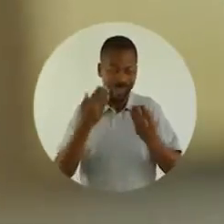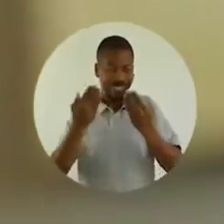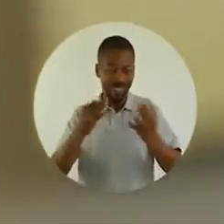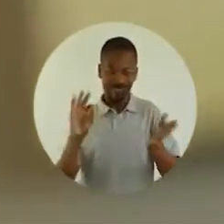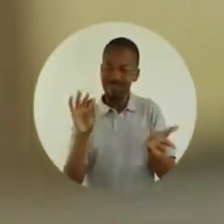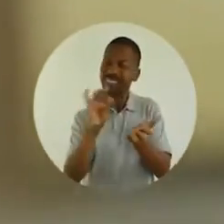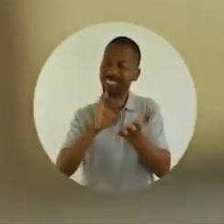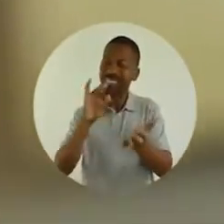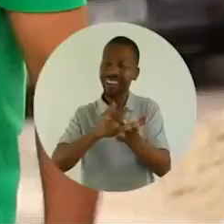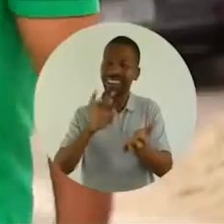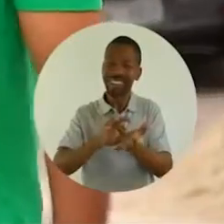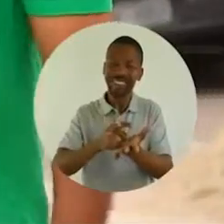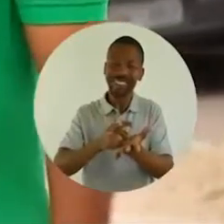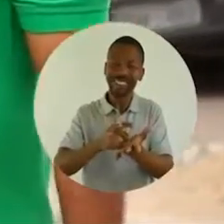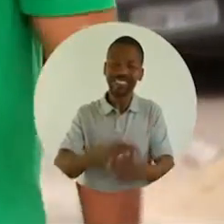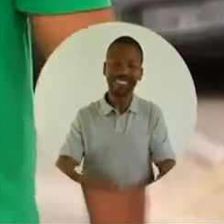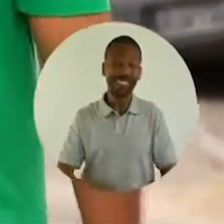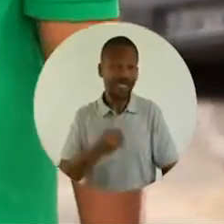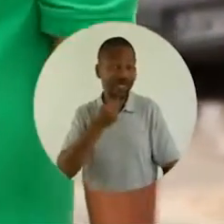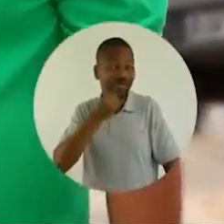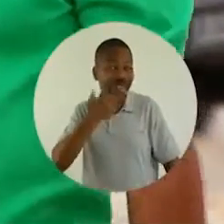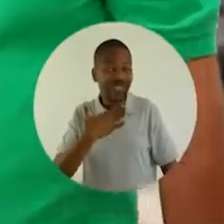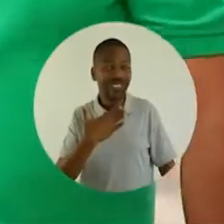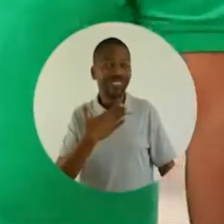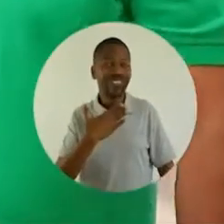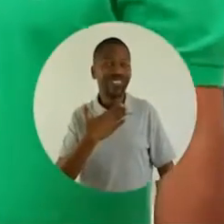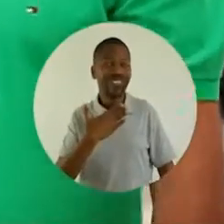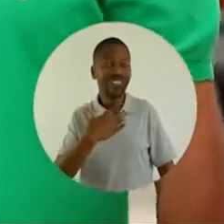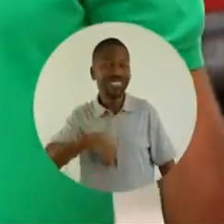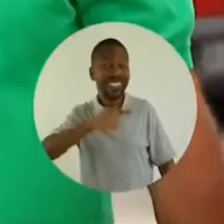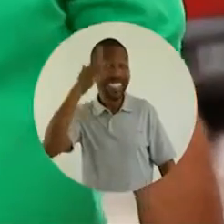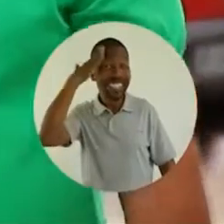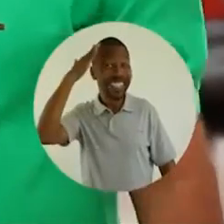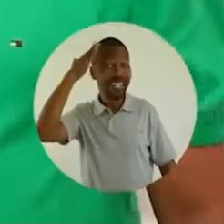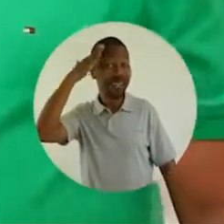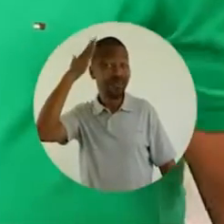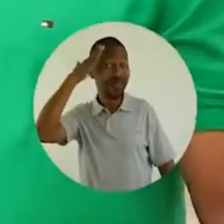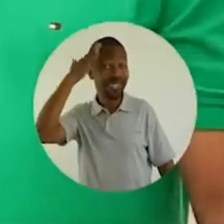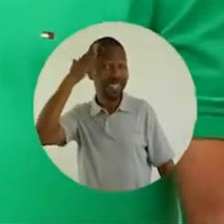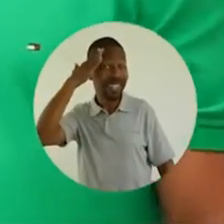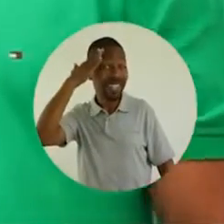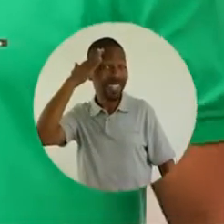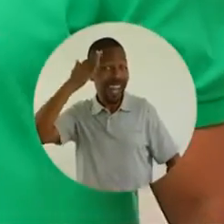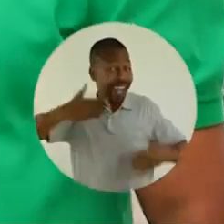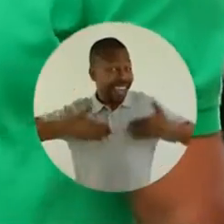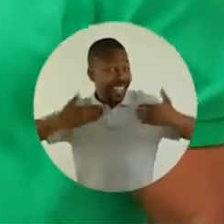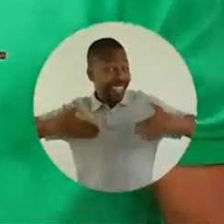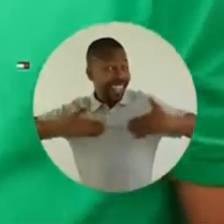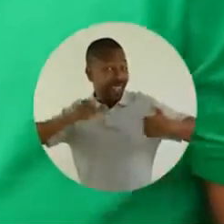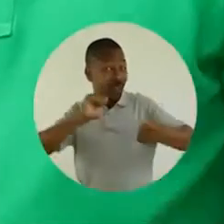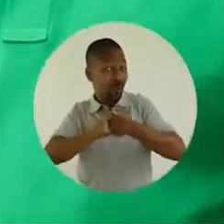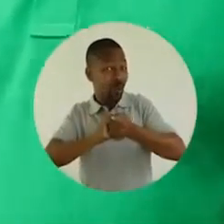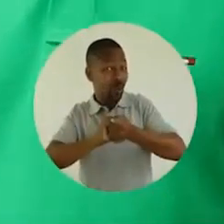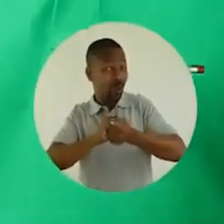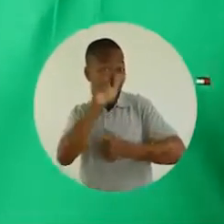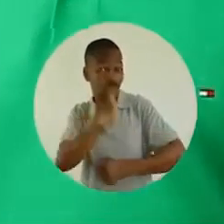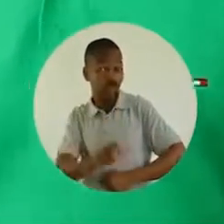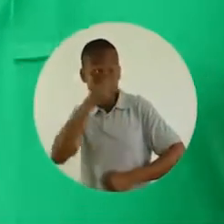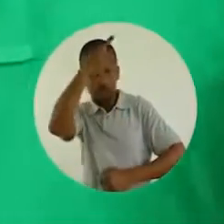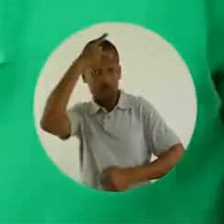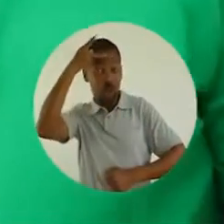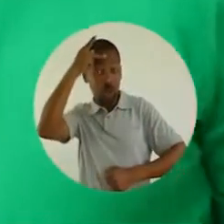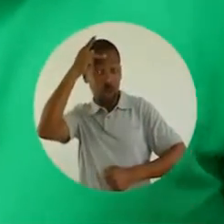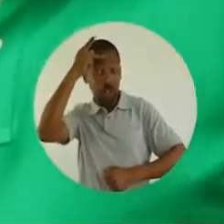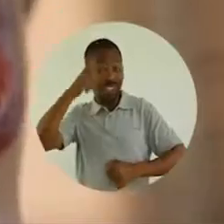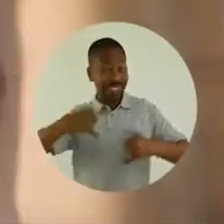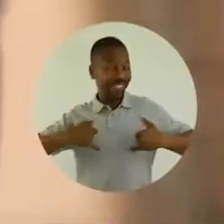falar isso, mas é a verdade. É muito bom, né? A gente saber e ter, né, o privilégio, né? De ter uma pessoa, né?